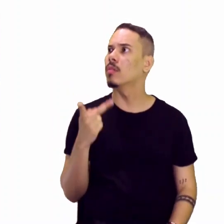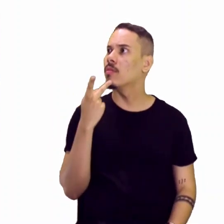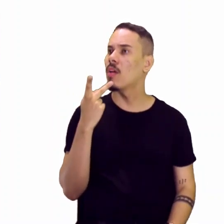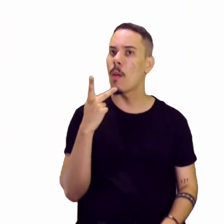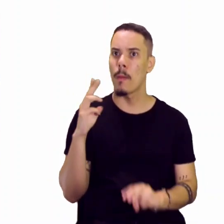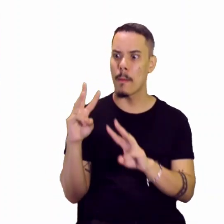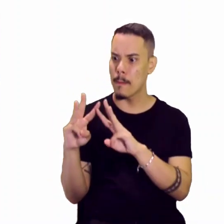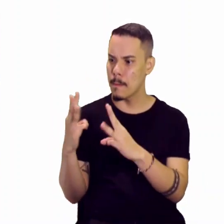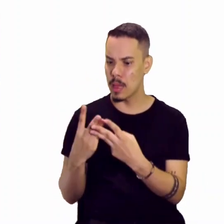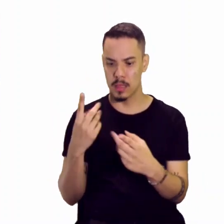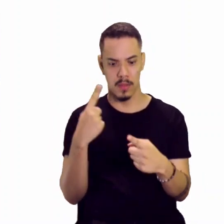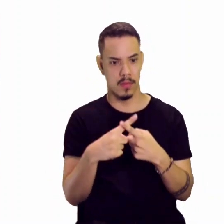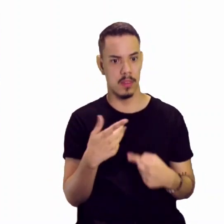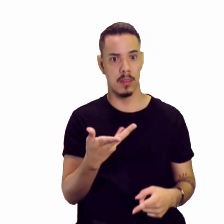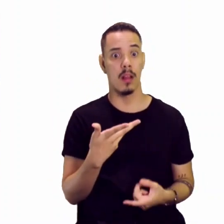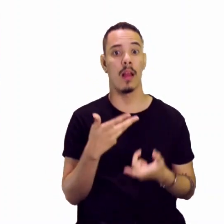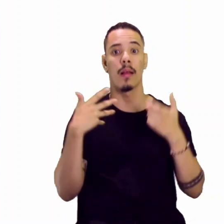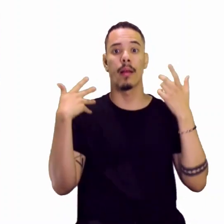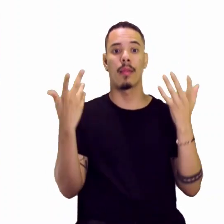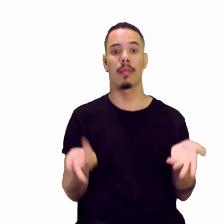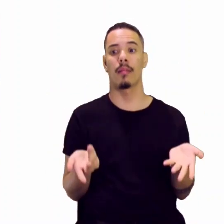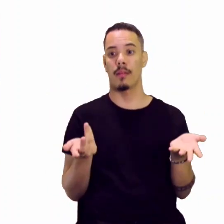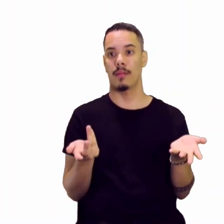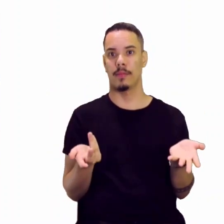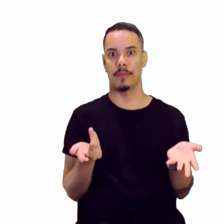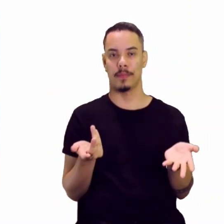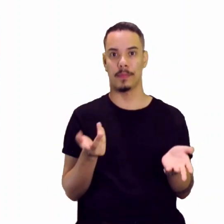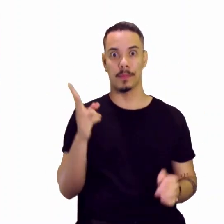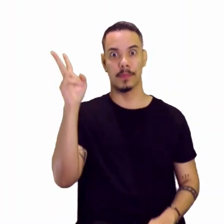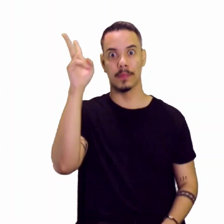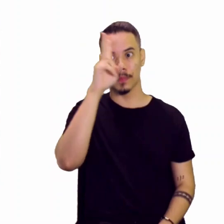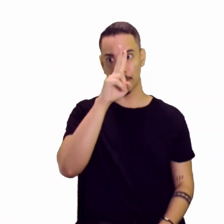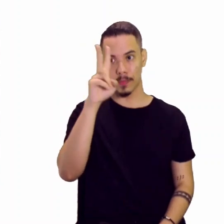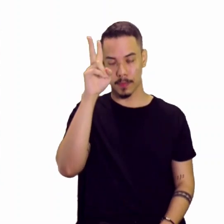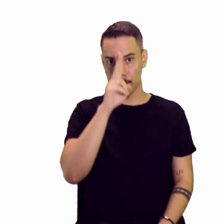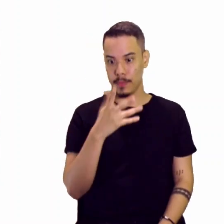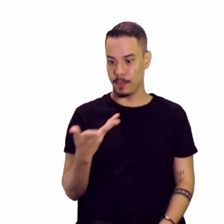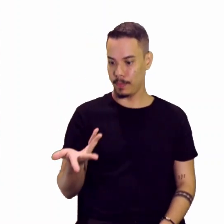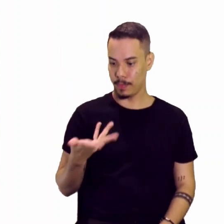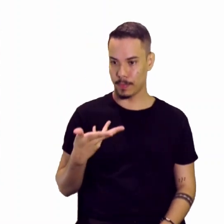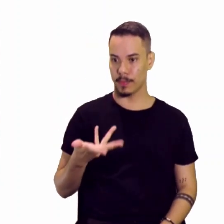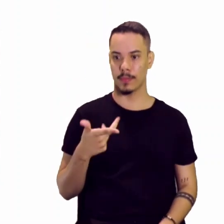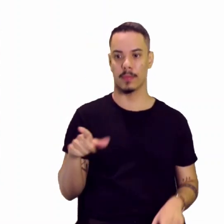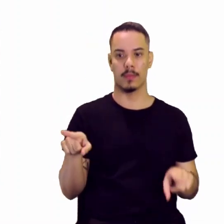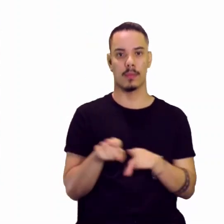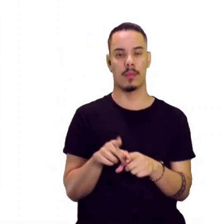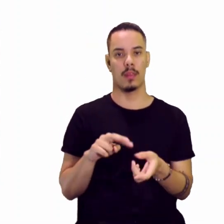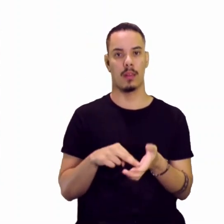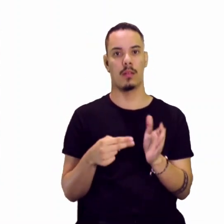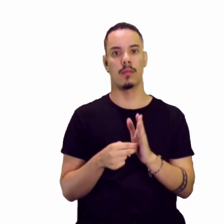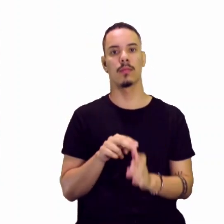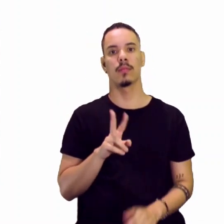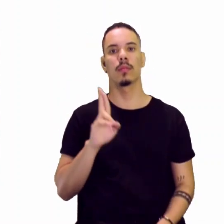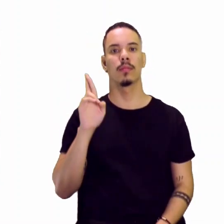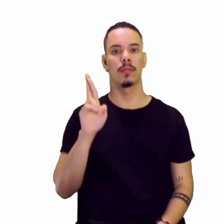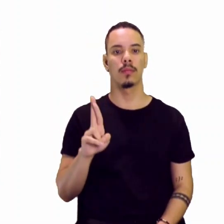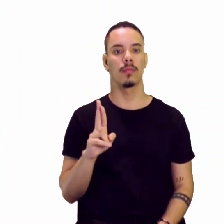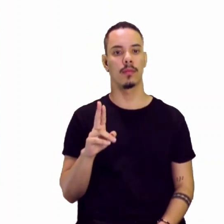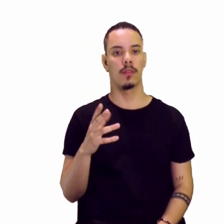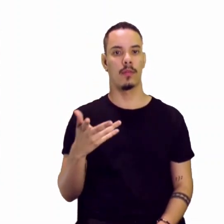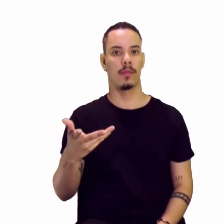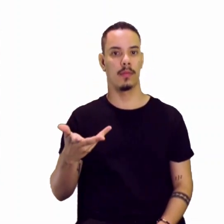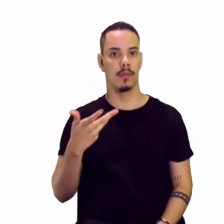que é massa vezes aceleração, e cadê a aceleração? Aí a gente tem que lembrar o que desse, que a aceleração é a razão entre velocidade